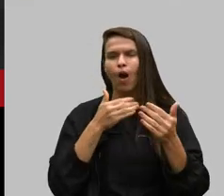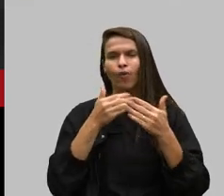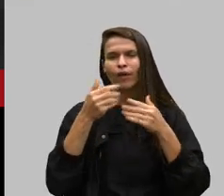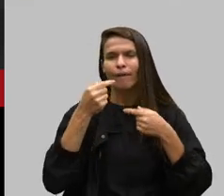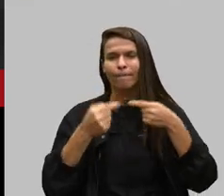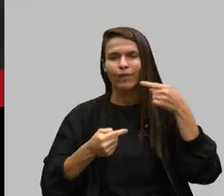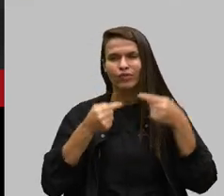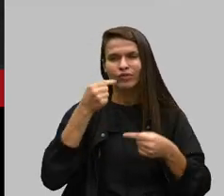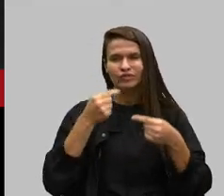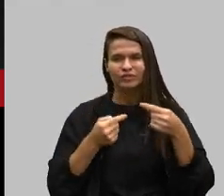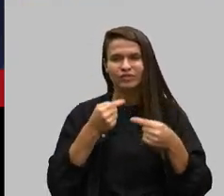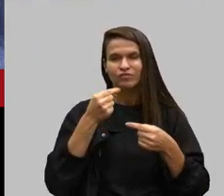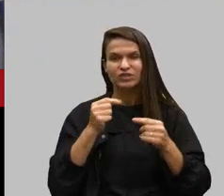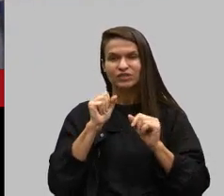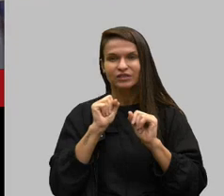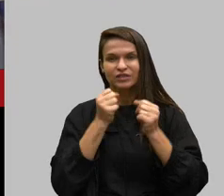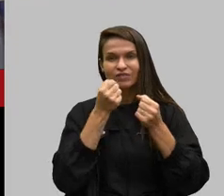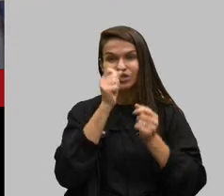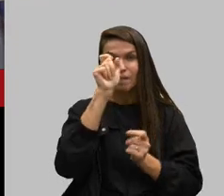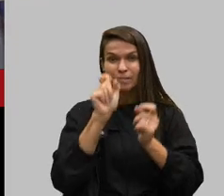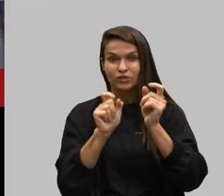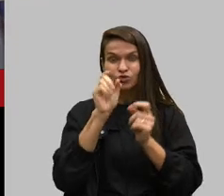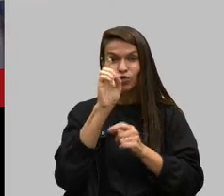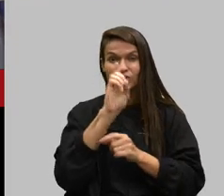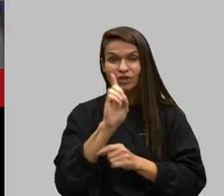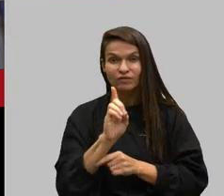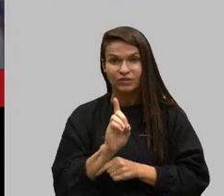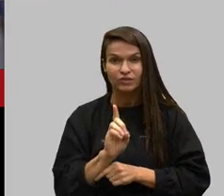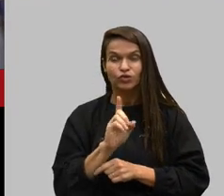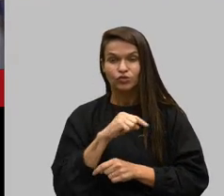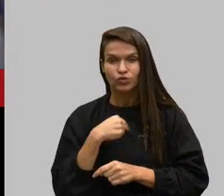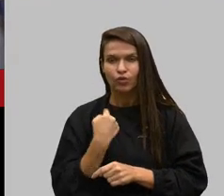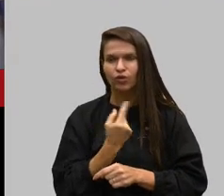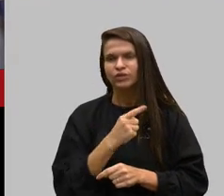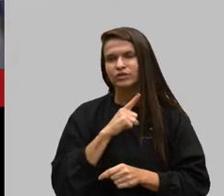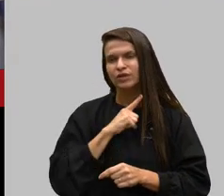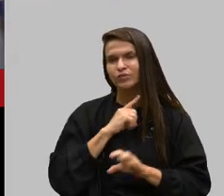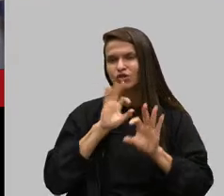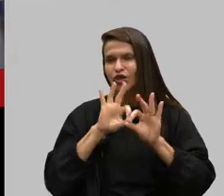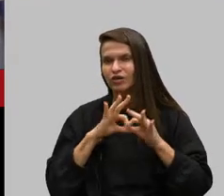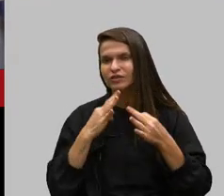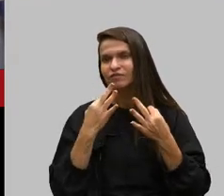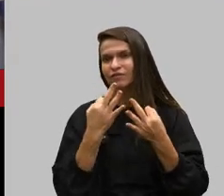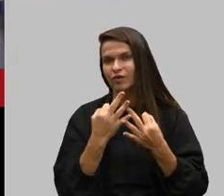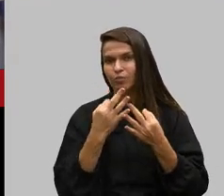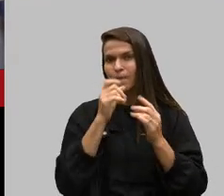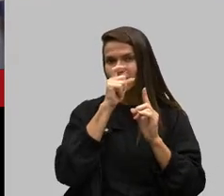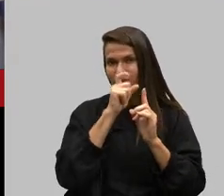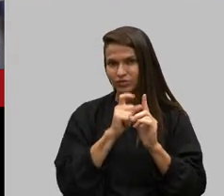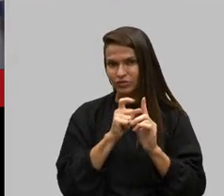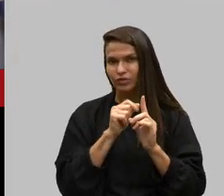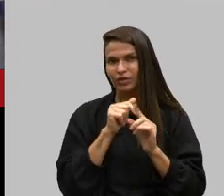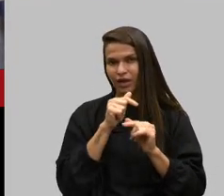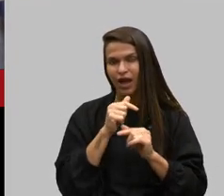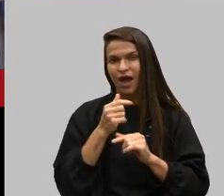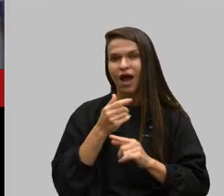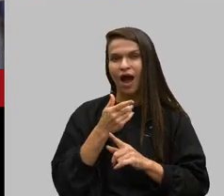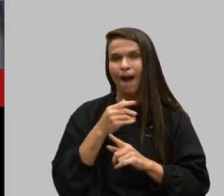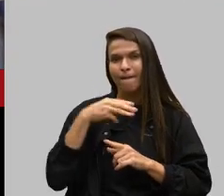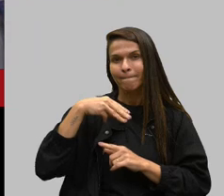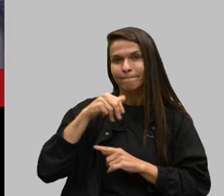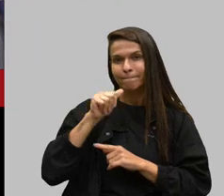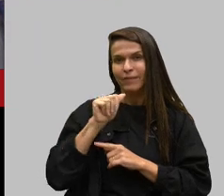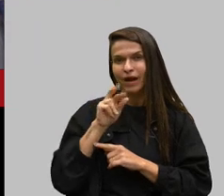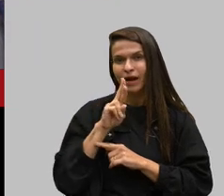doentes as pessoas com deficiência nós temos na nossa família um ente assim que é a nossa querida Mariazinha